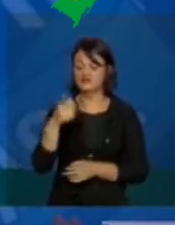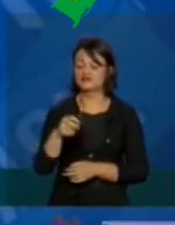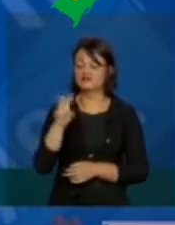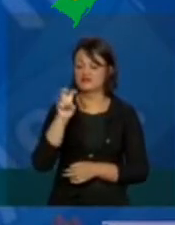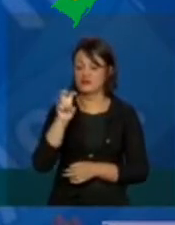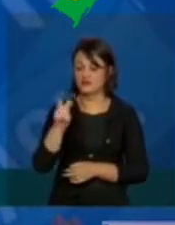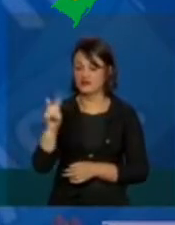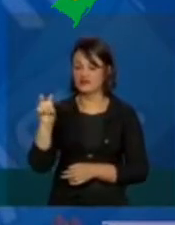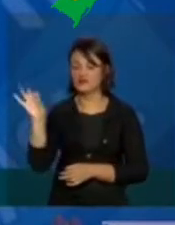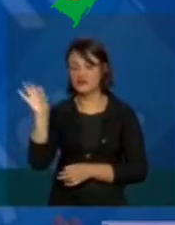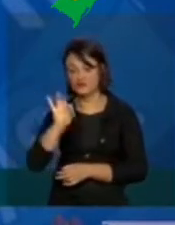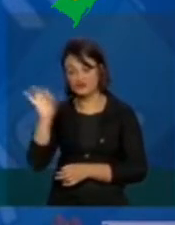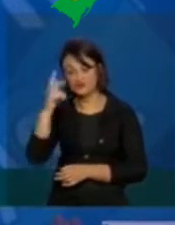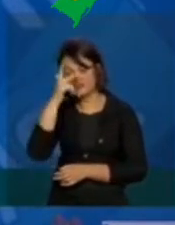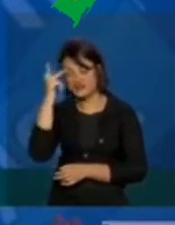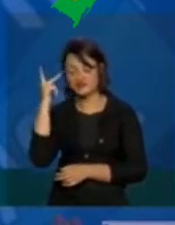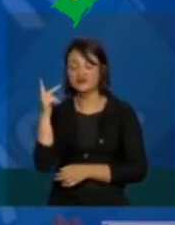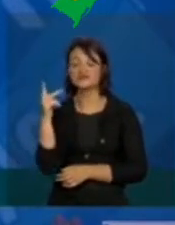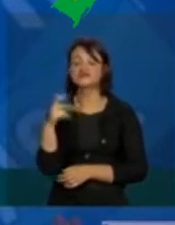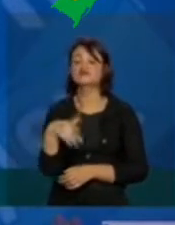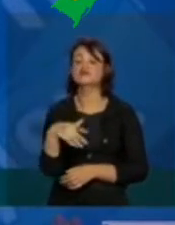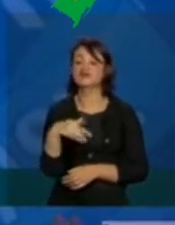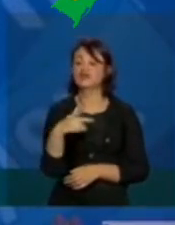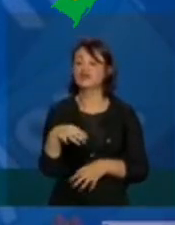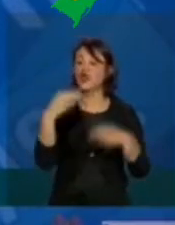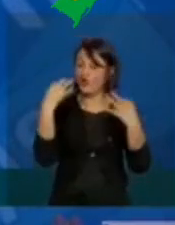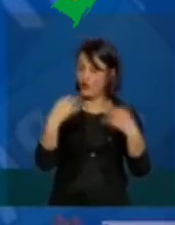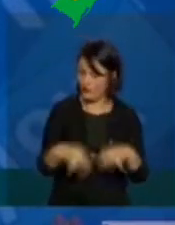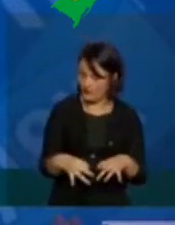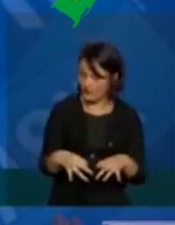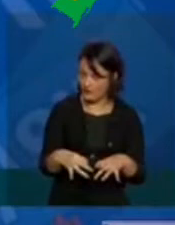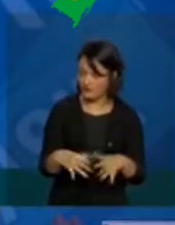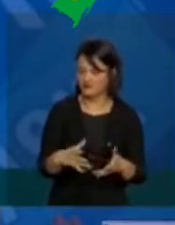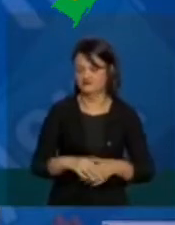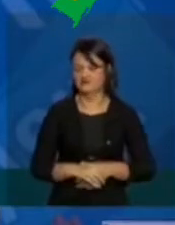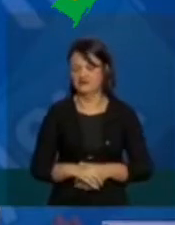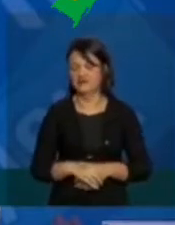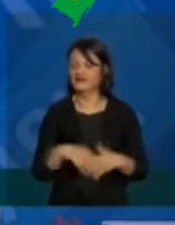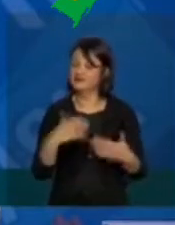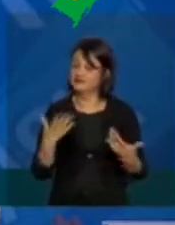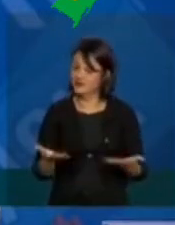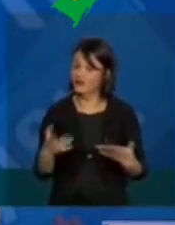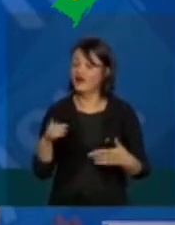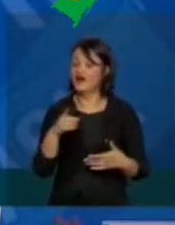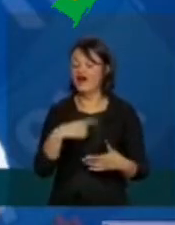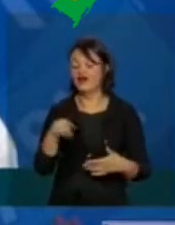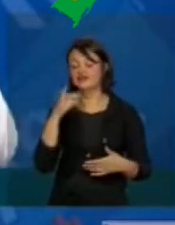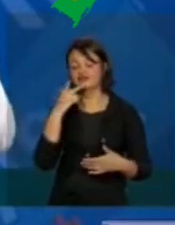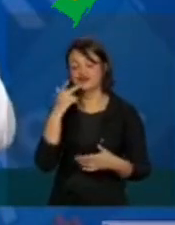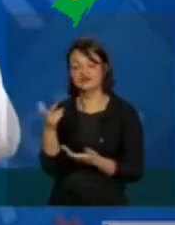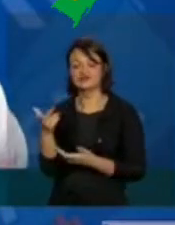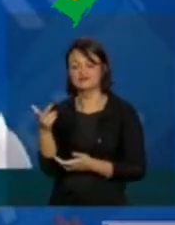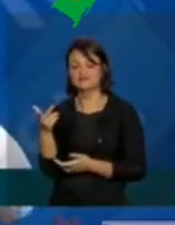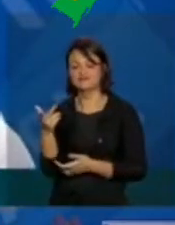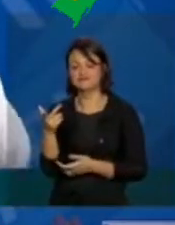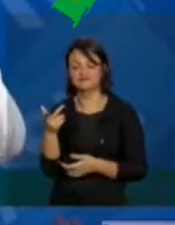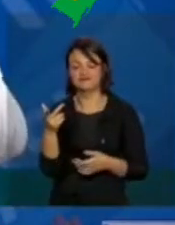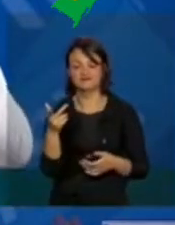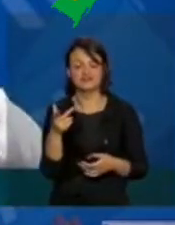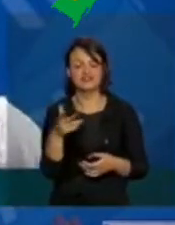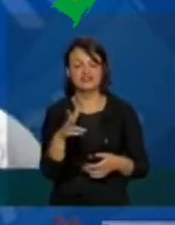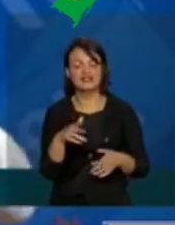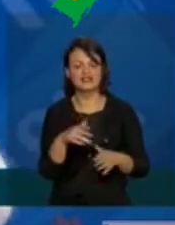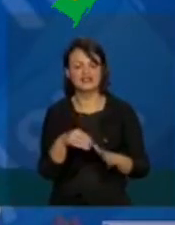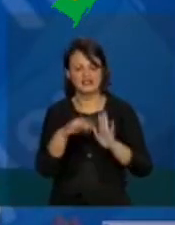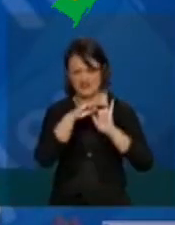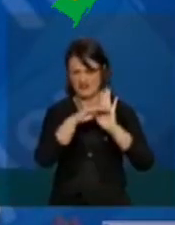55% das pessoas que tiveram diagnóstico comprovado. Então, dessa maneira, nós vamos colocar nessa